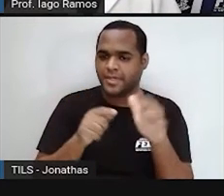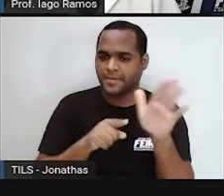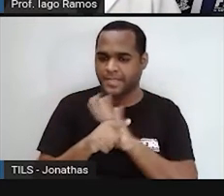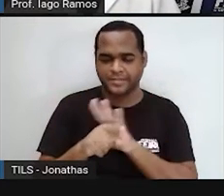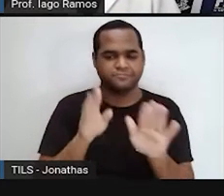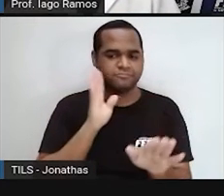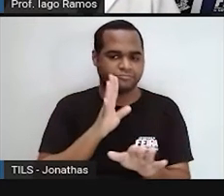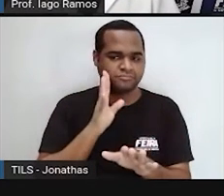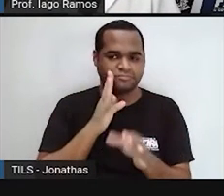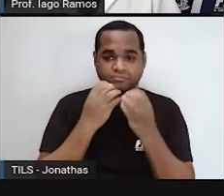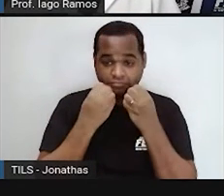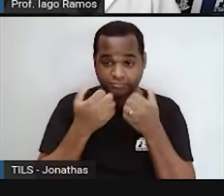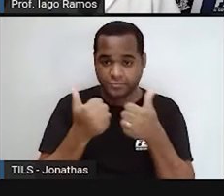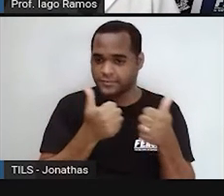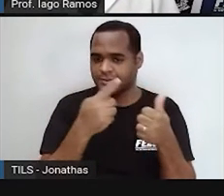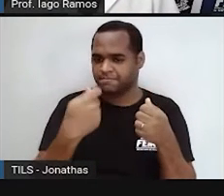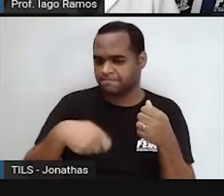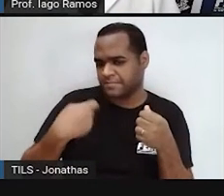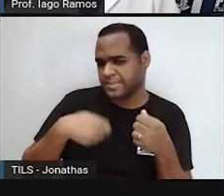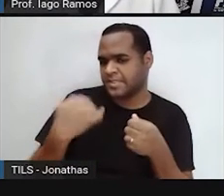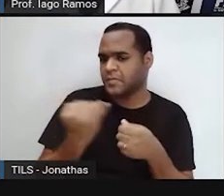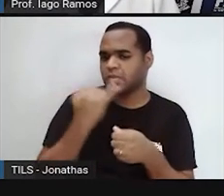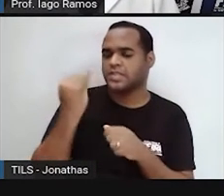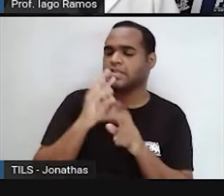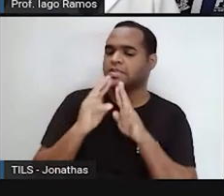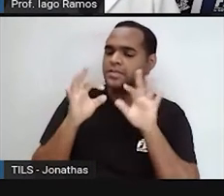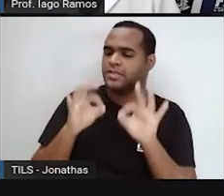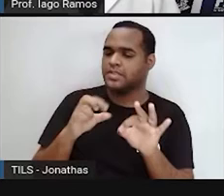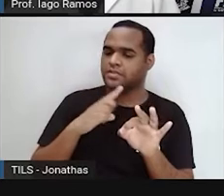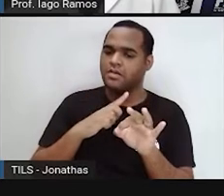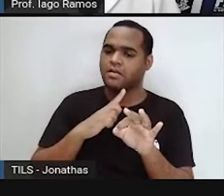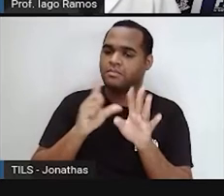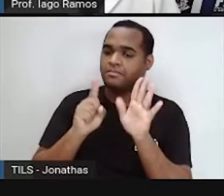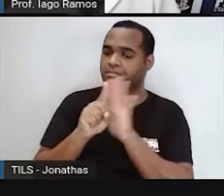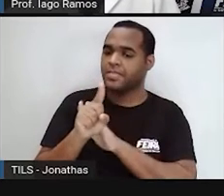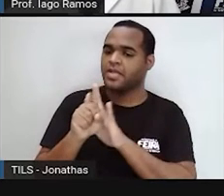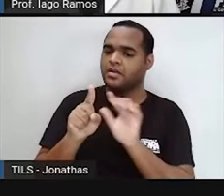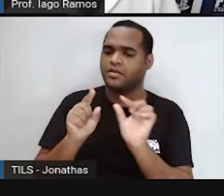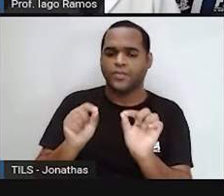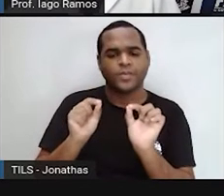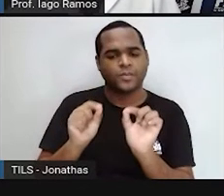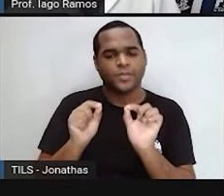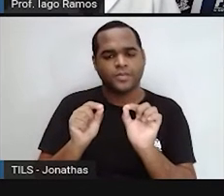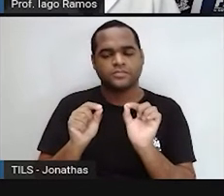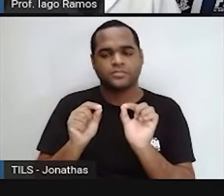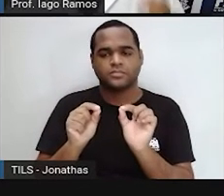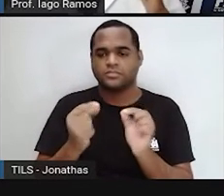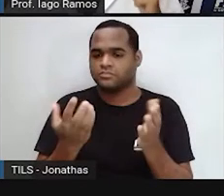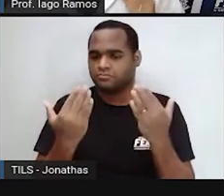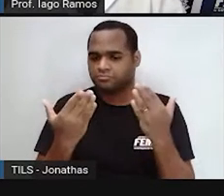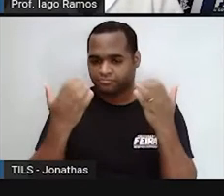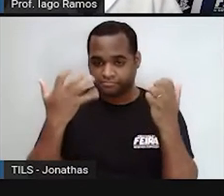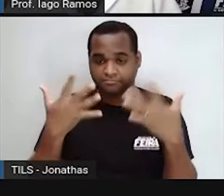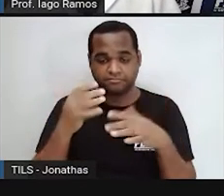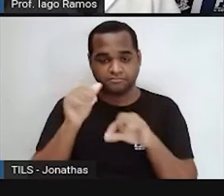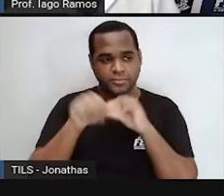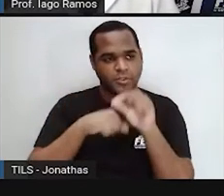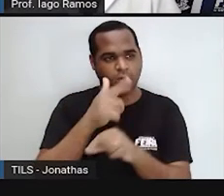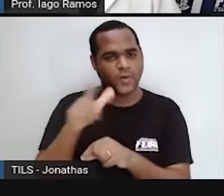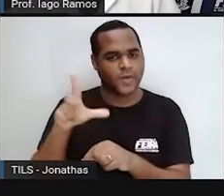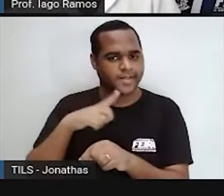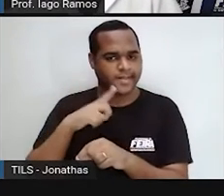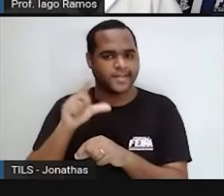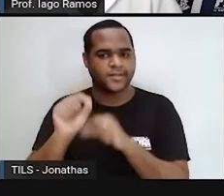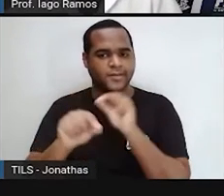nessa tela é você vai precisar dar uma resposta para essa perguntinha Tá bom então vamos lá mudando